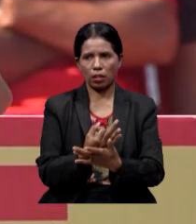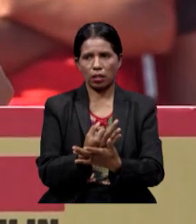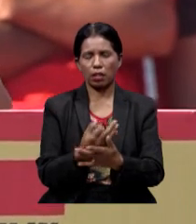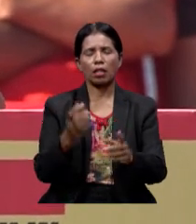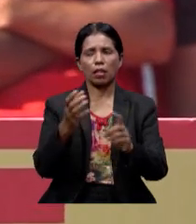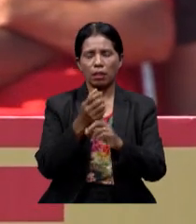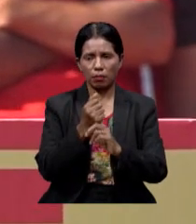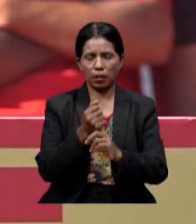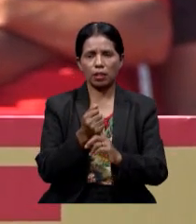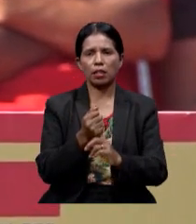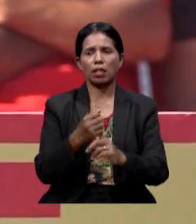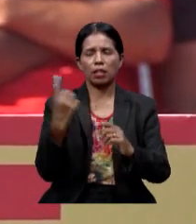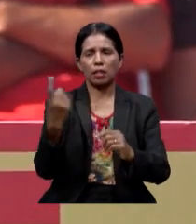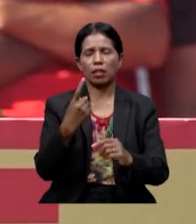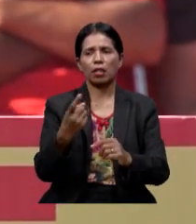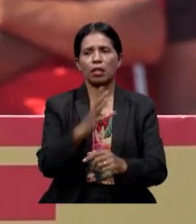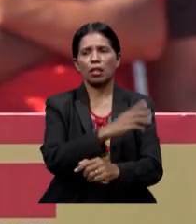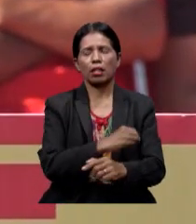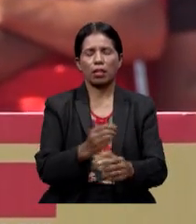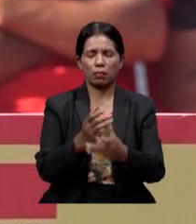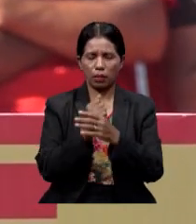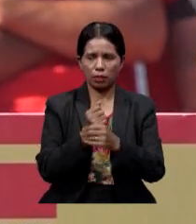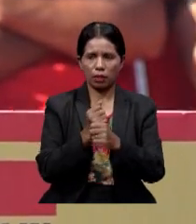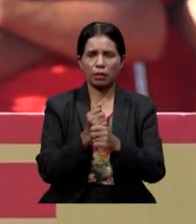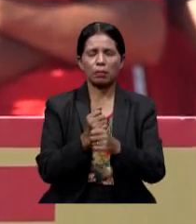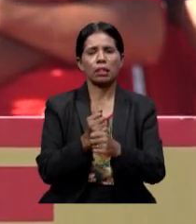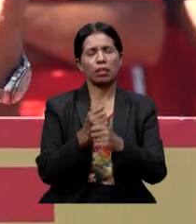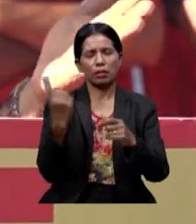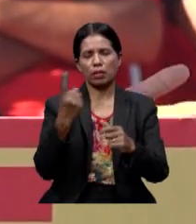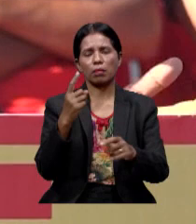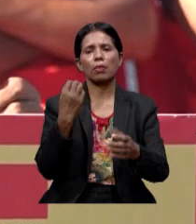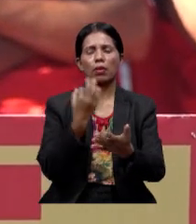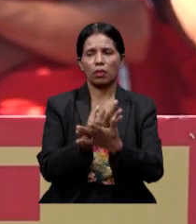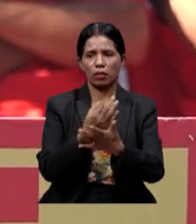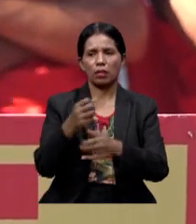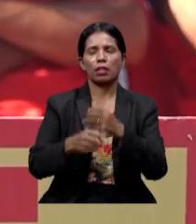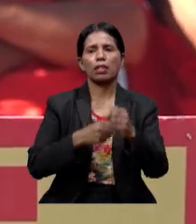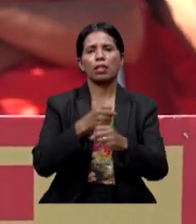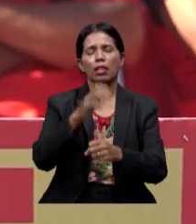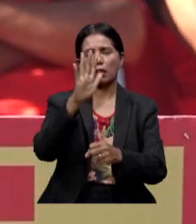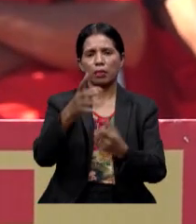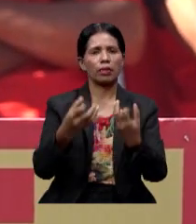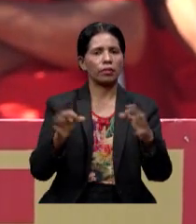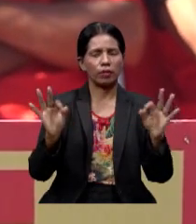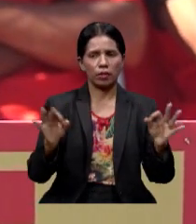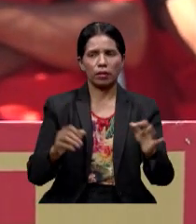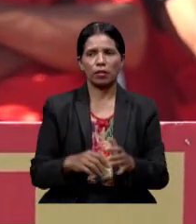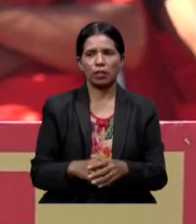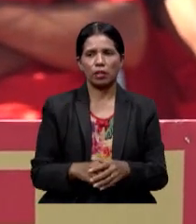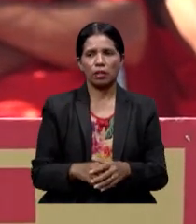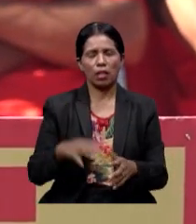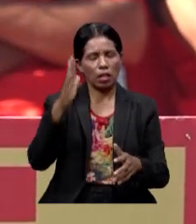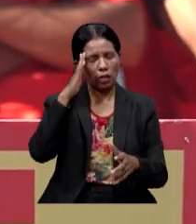Carmete na fatinha na fatinha cadeira, carmete na fatinha osan, na lantina lima ne hotu. Se hanoia ne